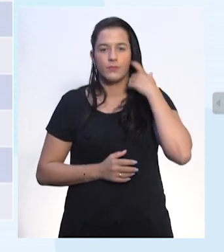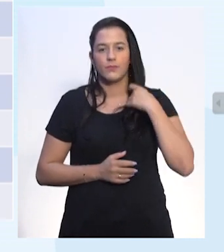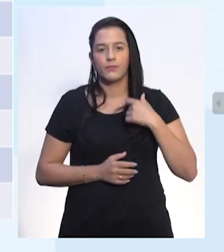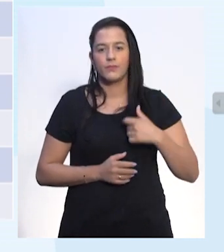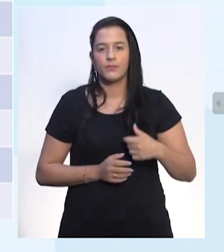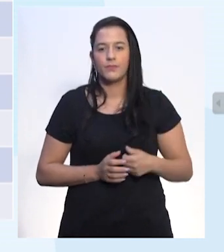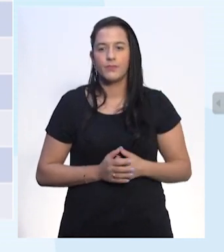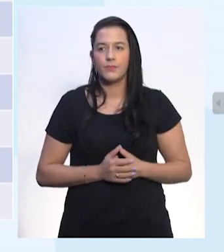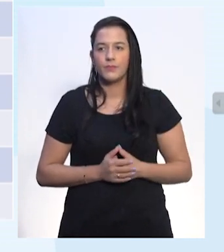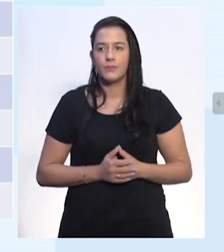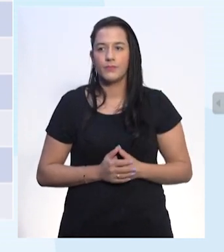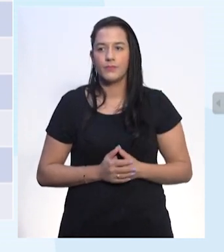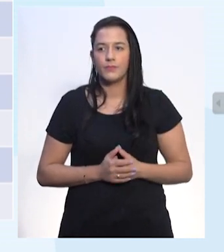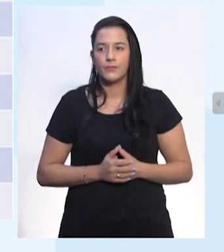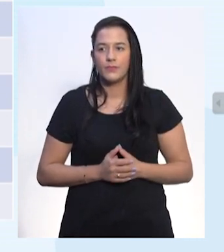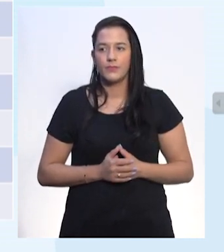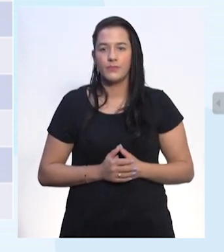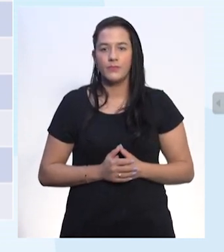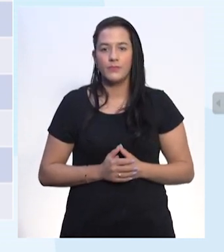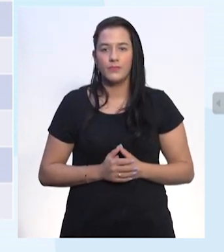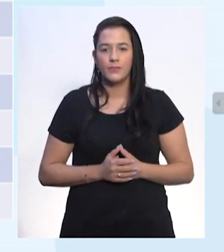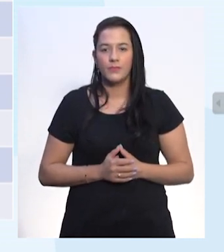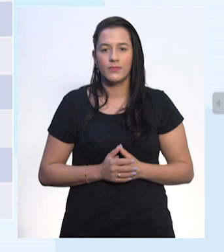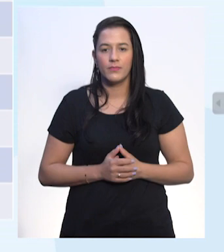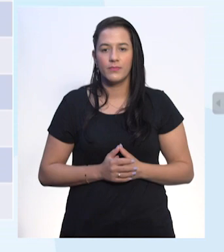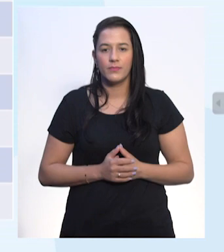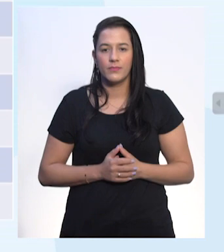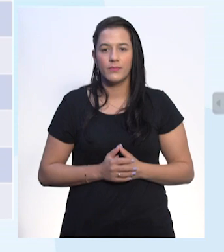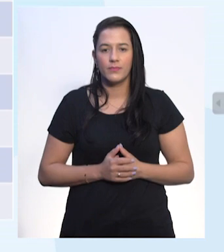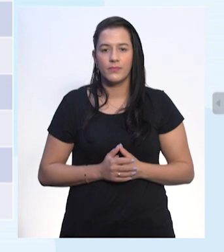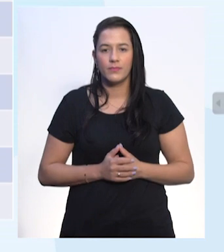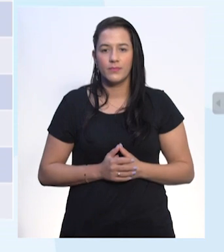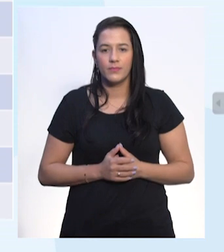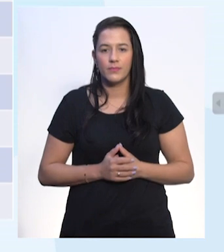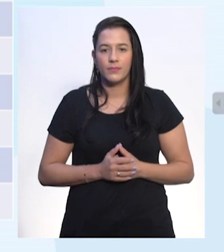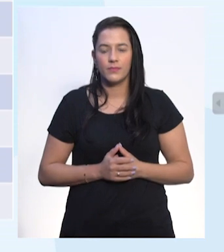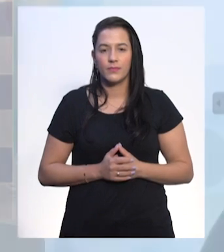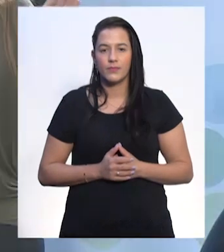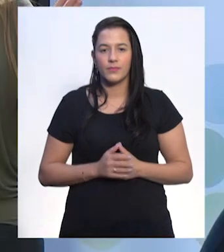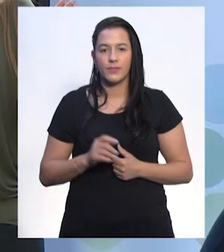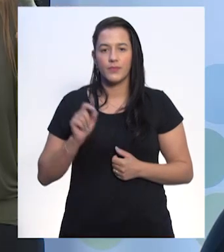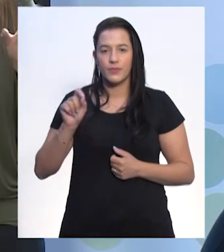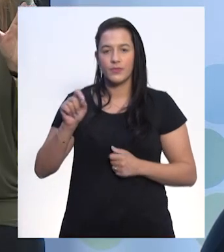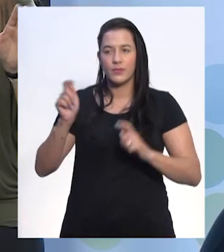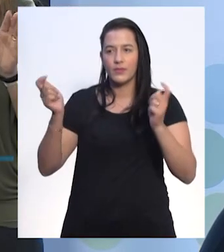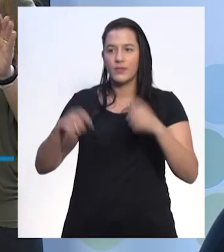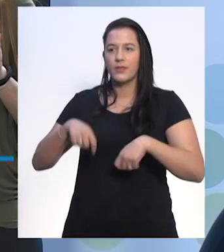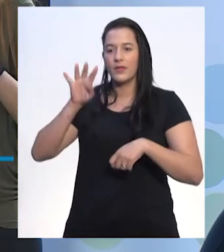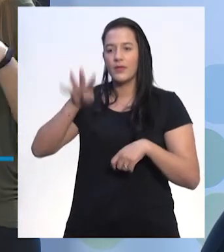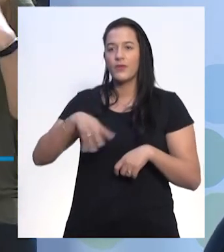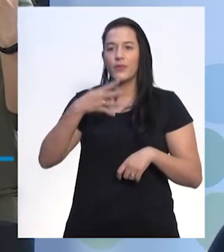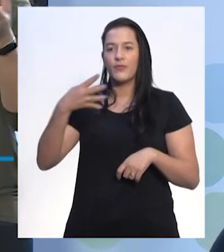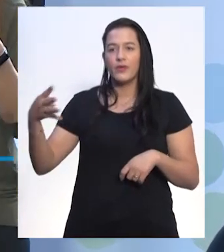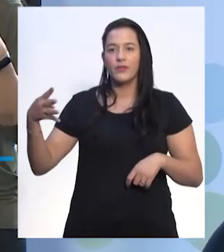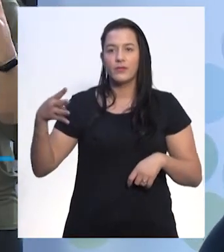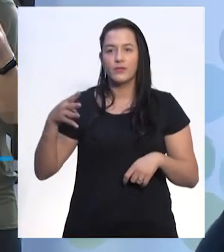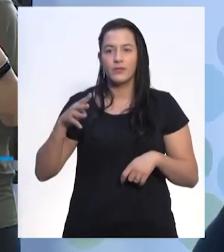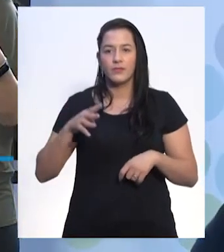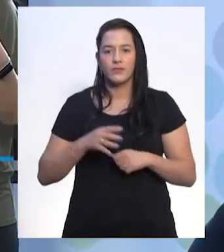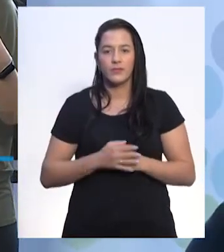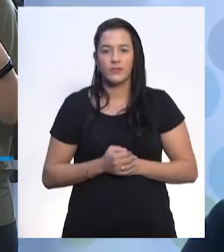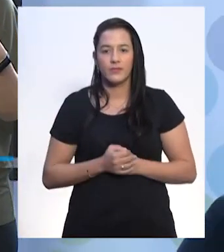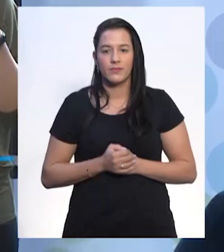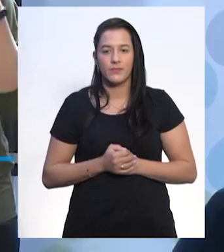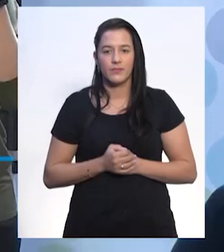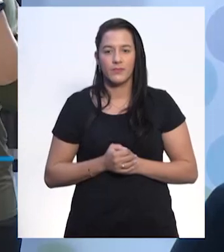Ó, essa tabela, nono ano, vocês podem fazer aí com quem vocês conhecem. E não precisa estar de frente à pessoa para